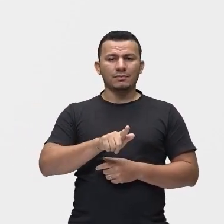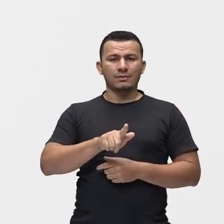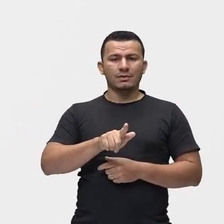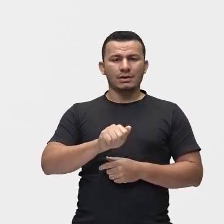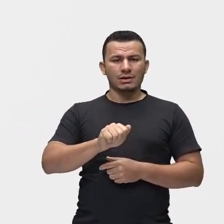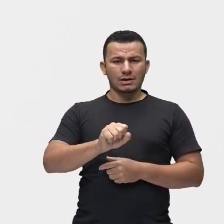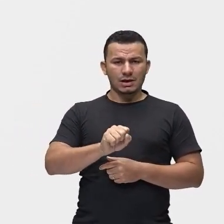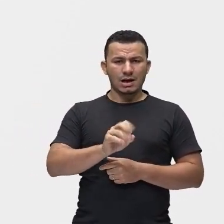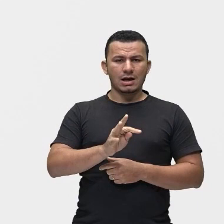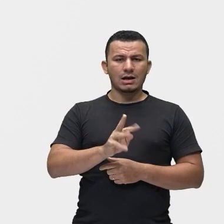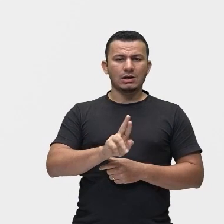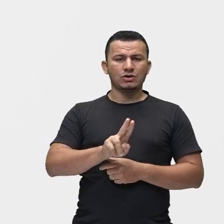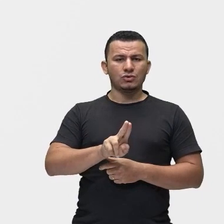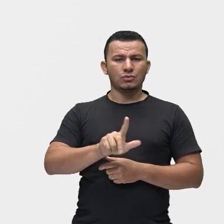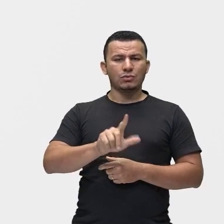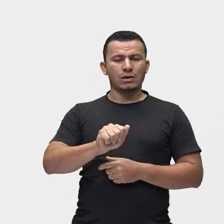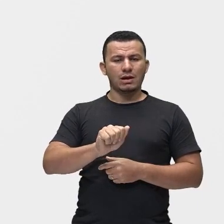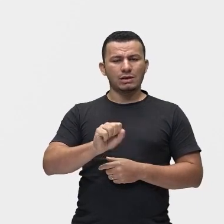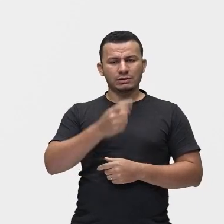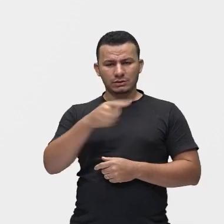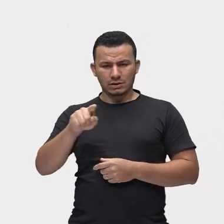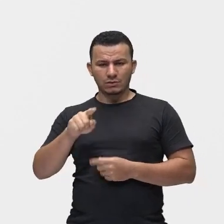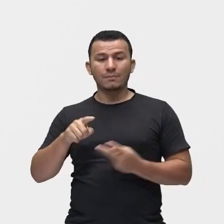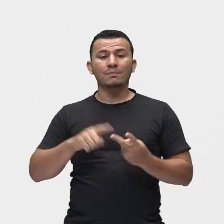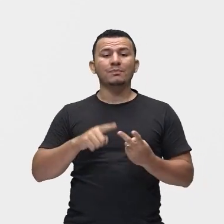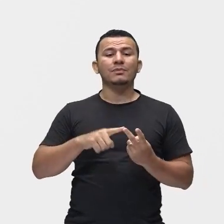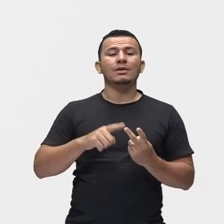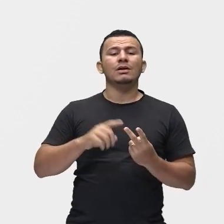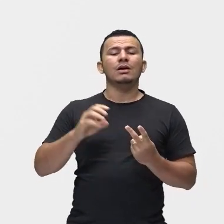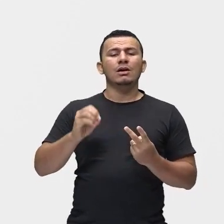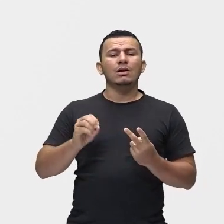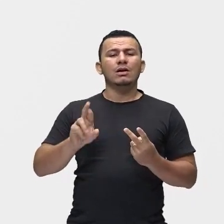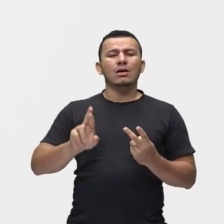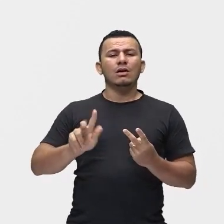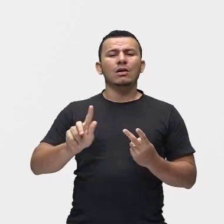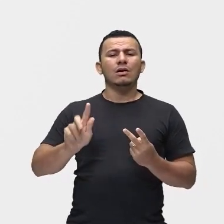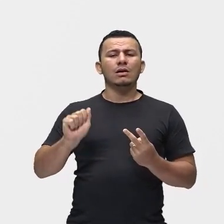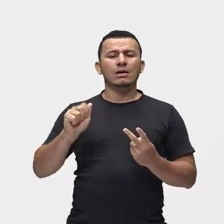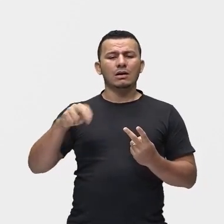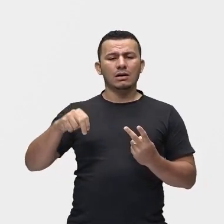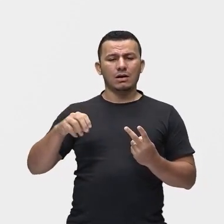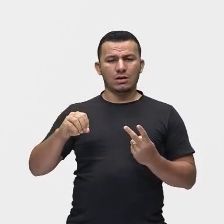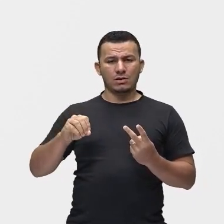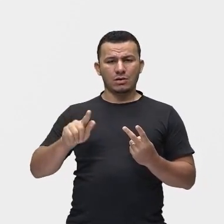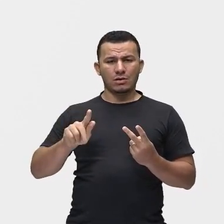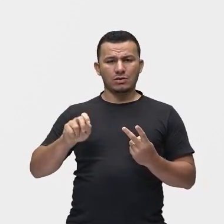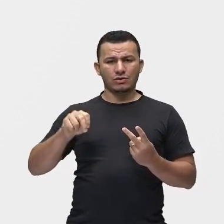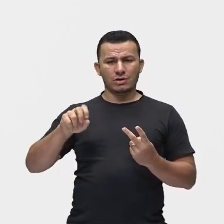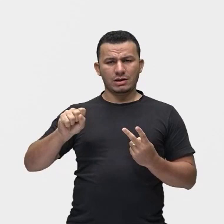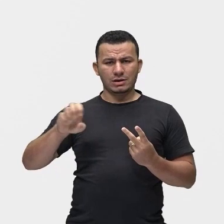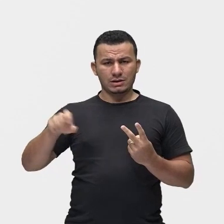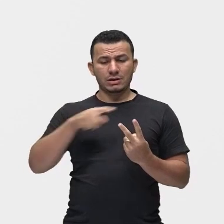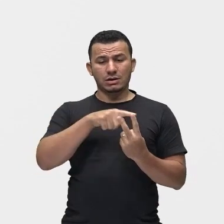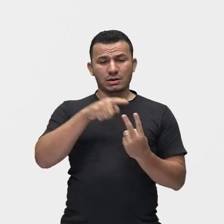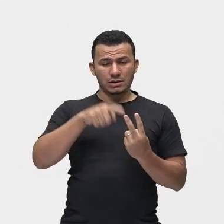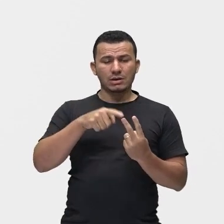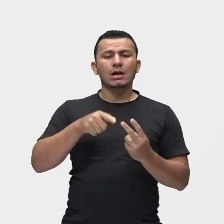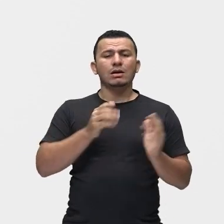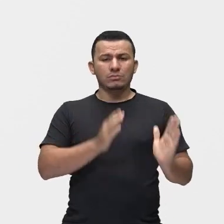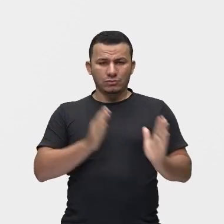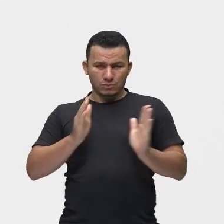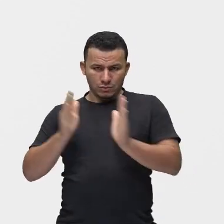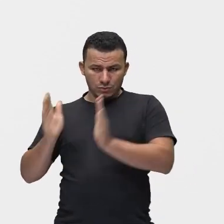gastrulação e a organogênese. Então, essas 3 fases é o que a gente vai estudar a partir de agora,